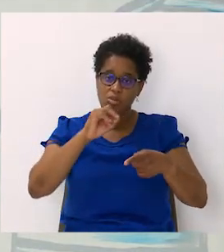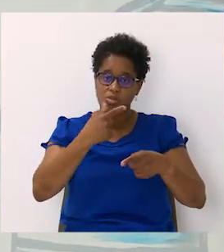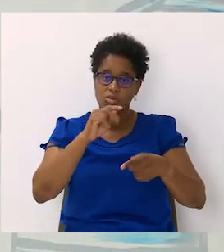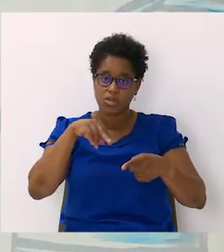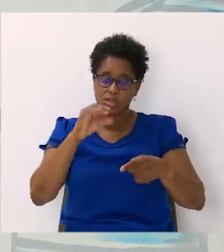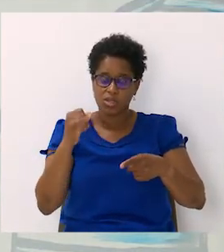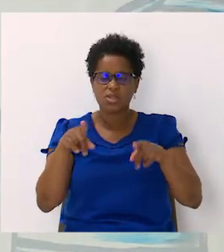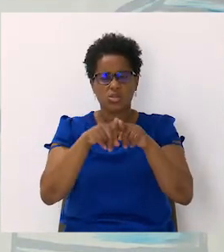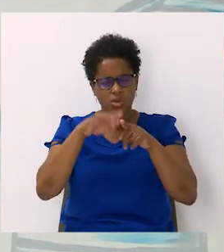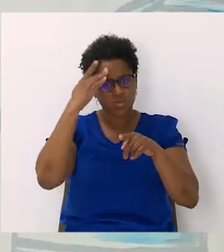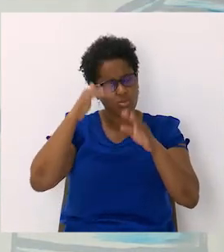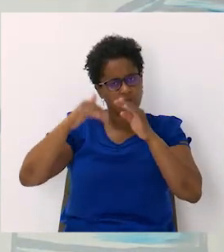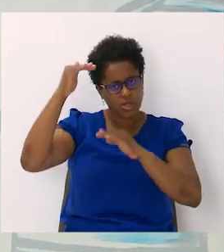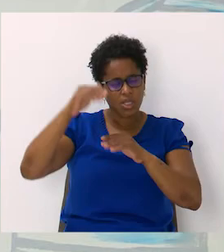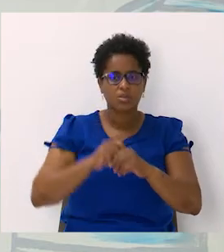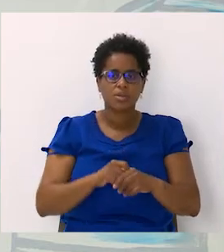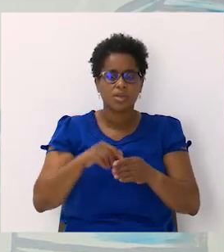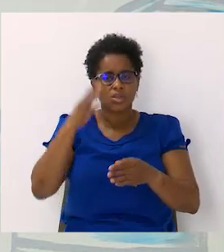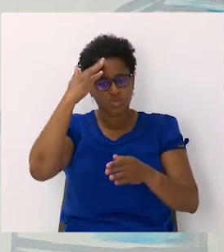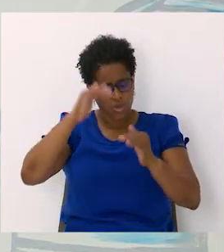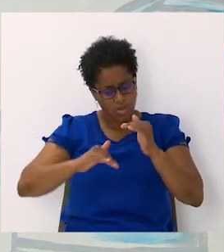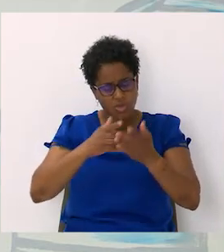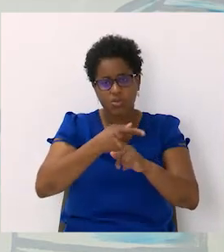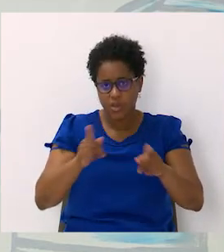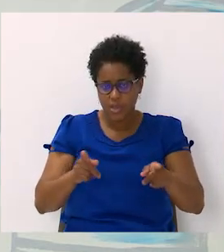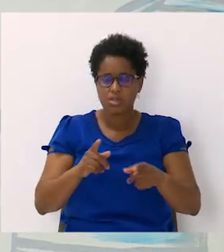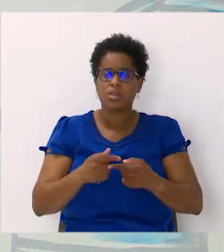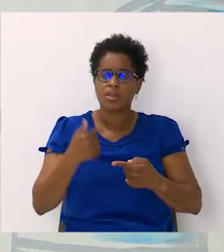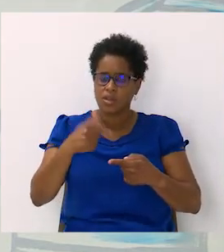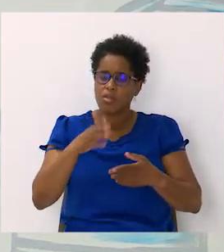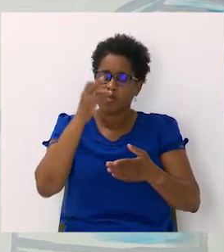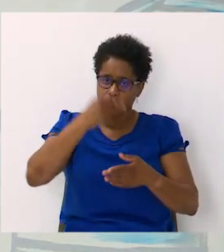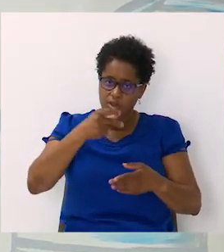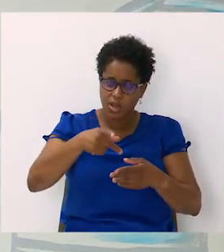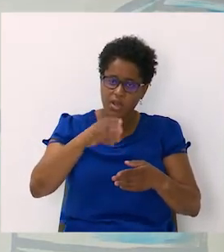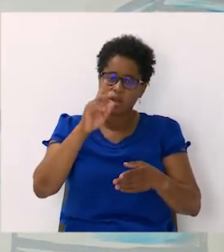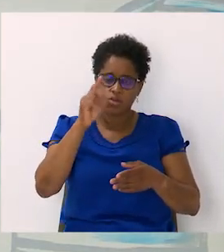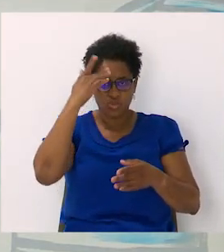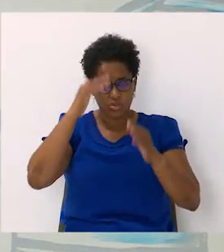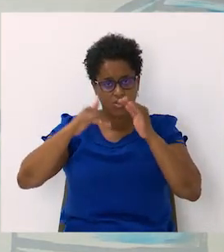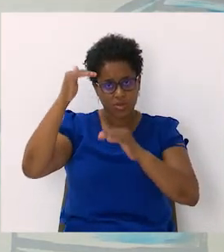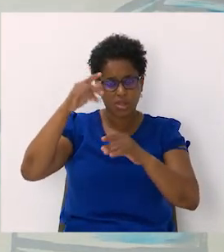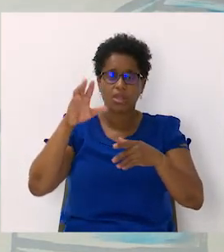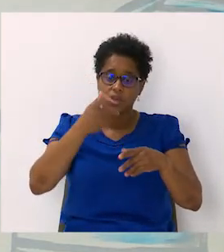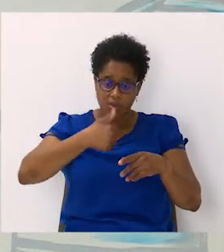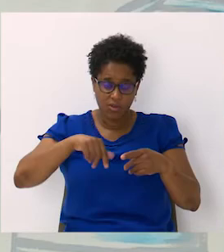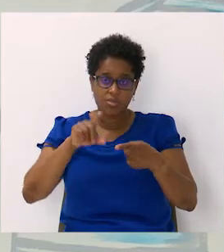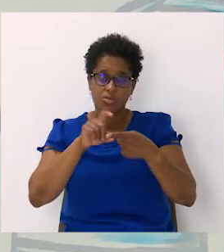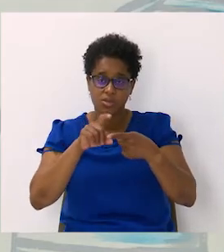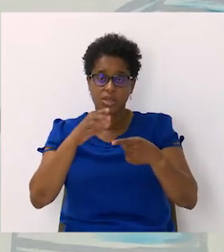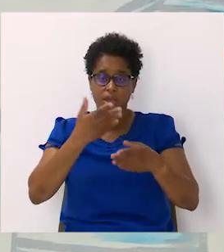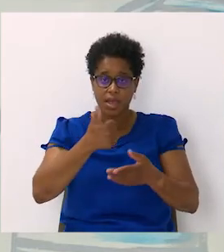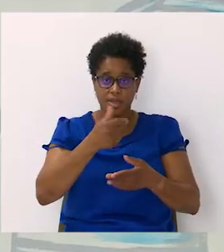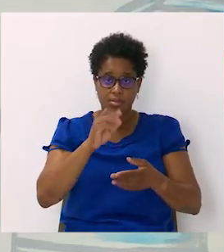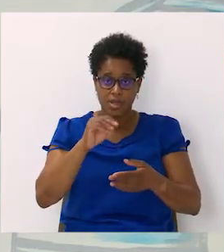com mesmos expoentes e bases diferentes. Vamos manter expoentes e vamos dividir